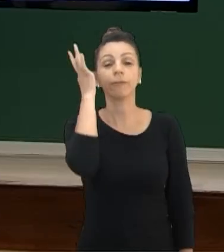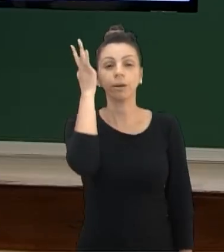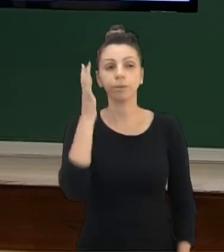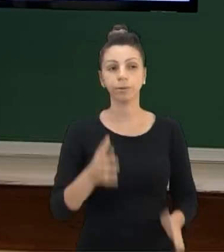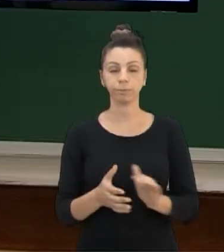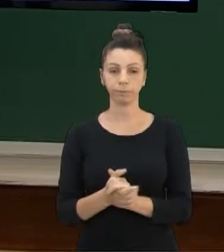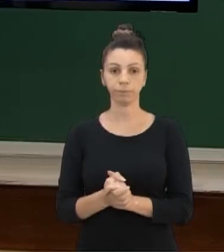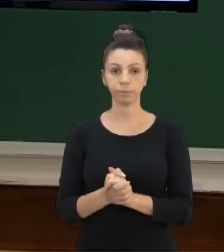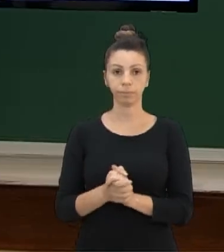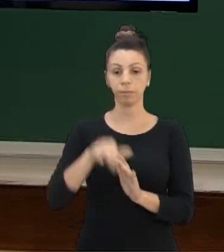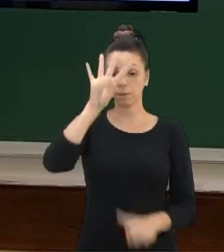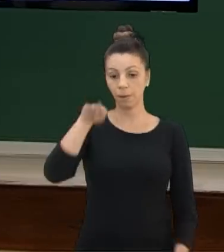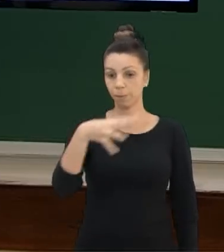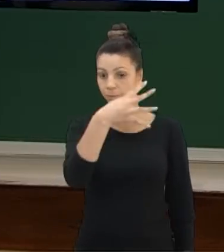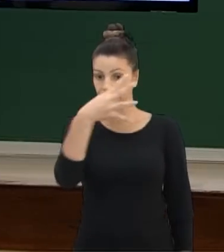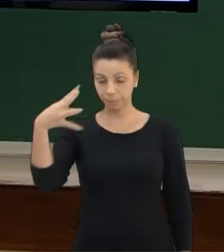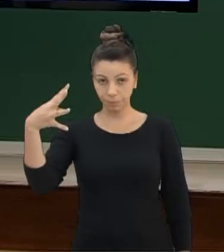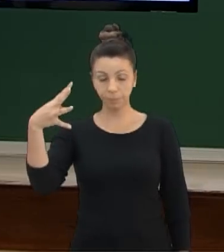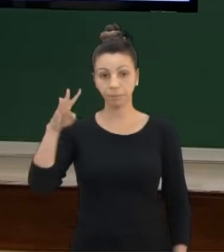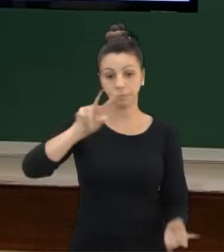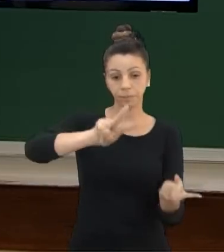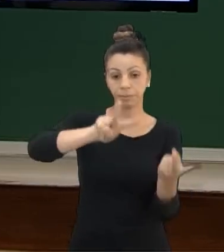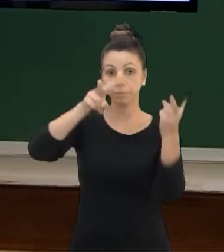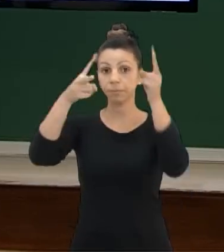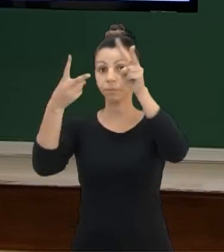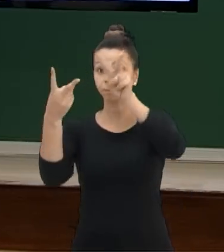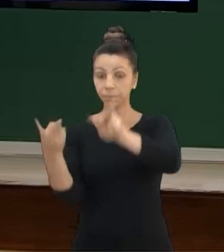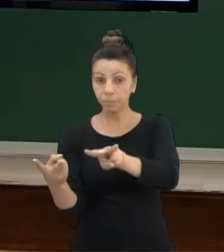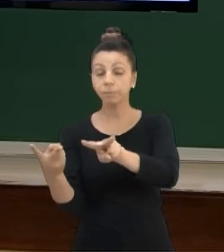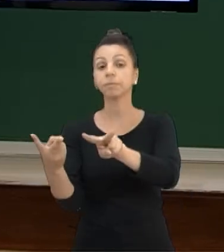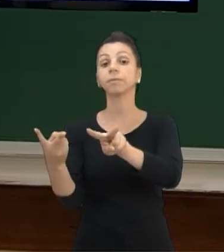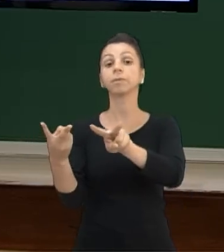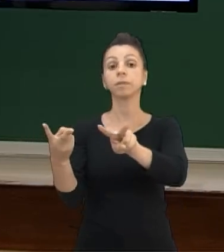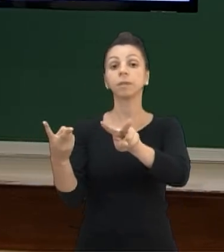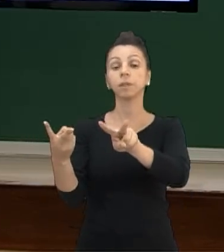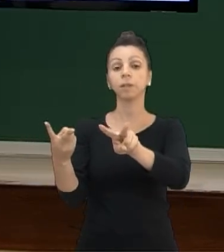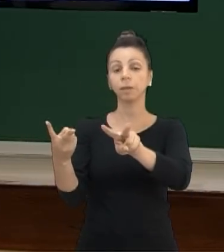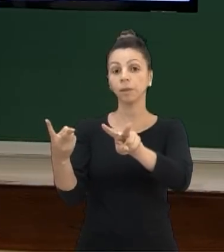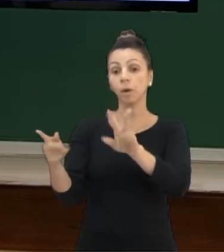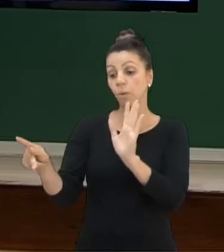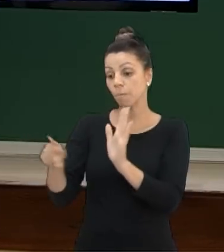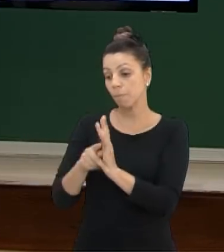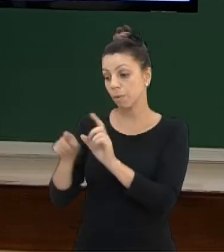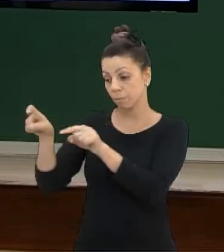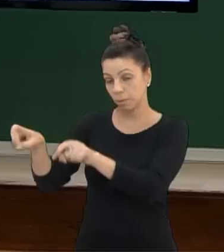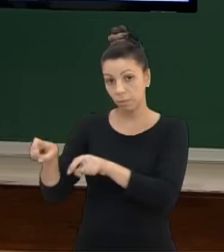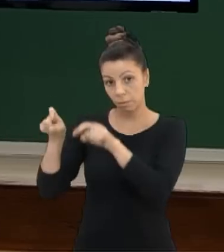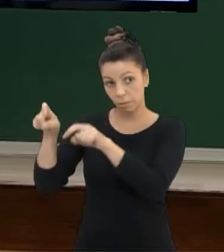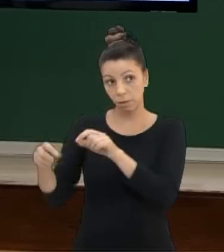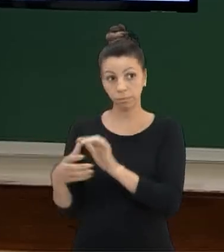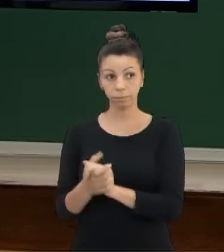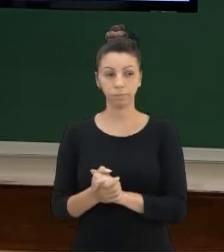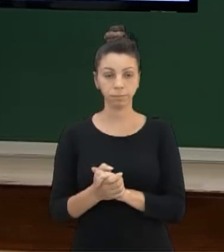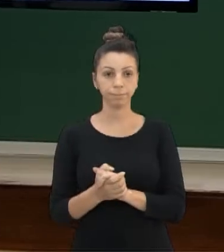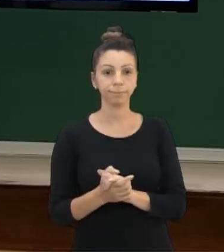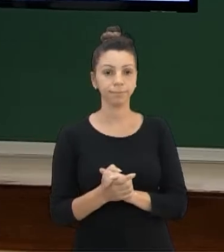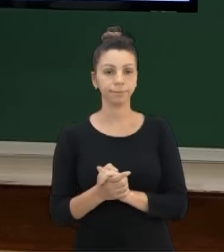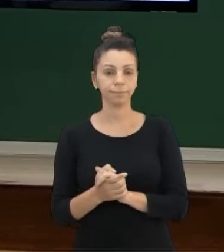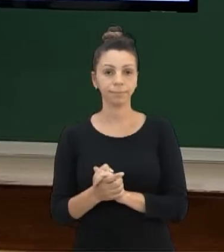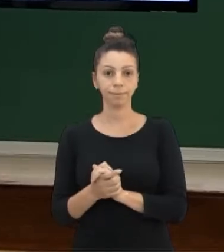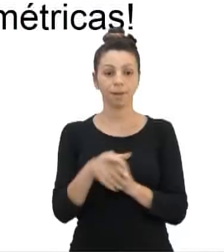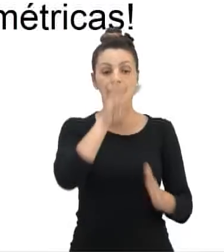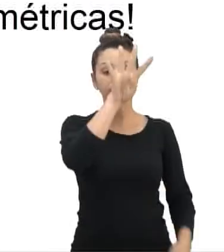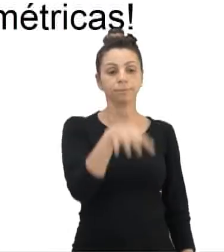tabelas de conversão de medida agrária não métricas e situações problemas. A tabela eu não mostrei na última aula, é essa daqui,